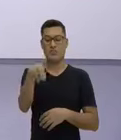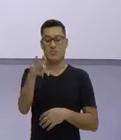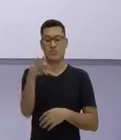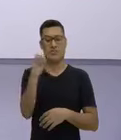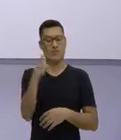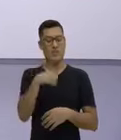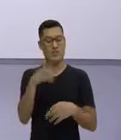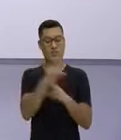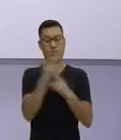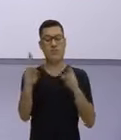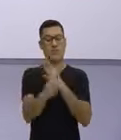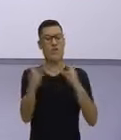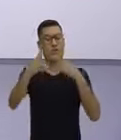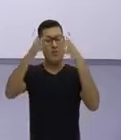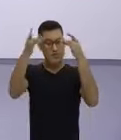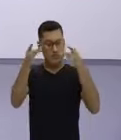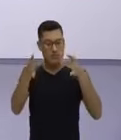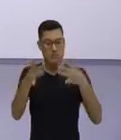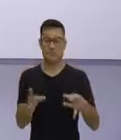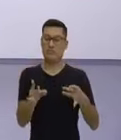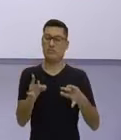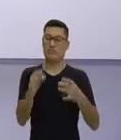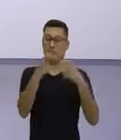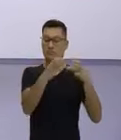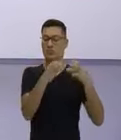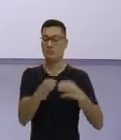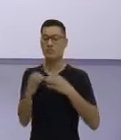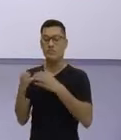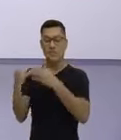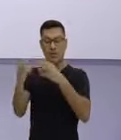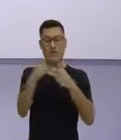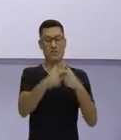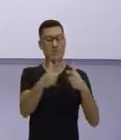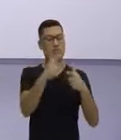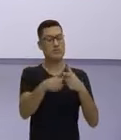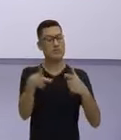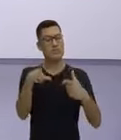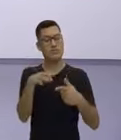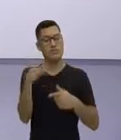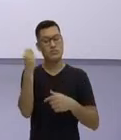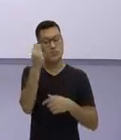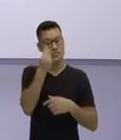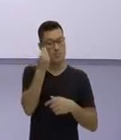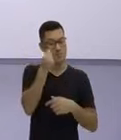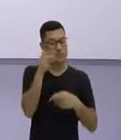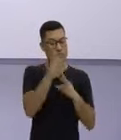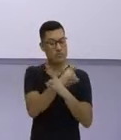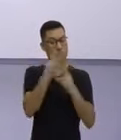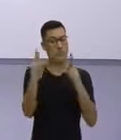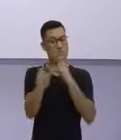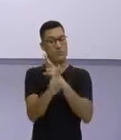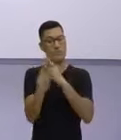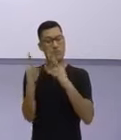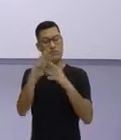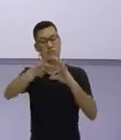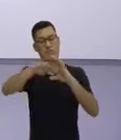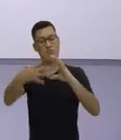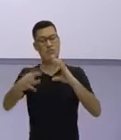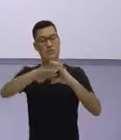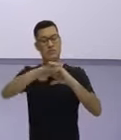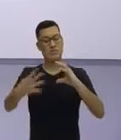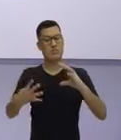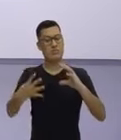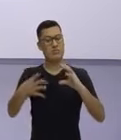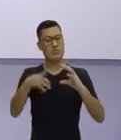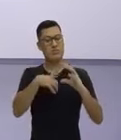como o Fernando já falou aí muito bem, cada situação tu vai verificar uma relação com algumas características.